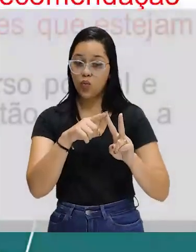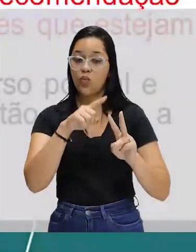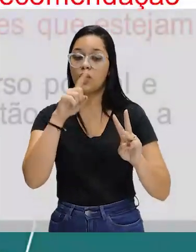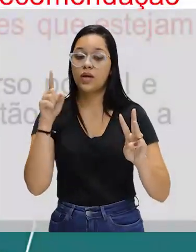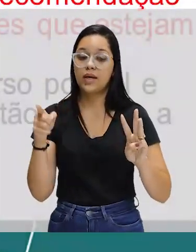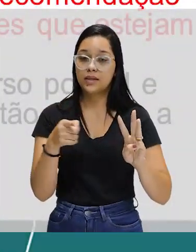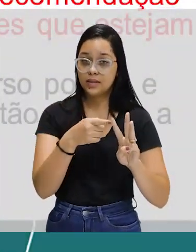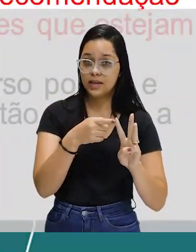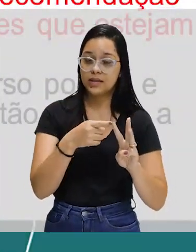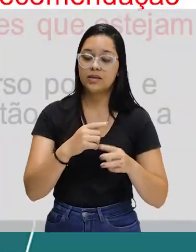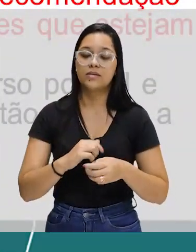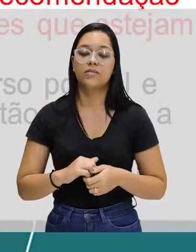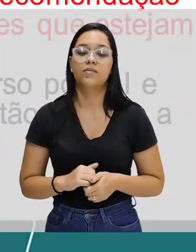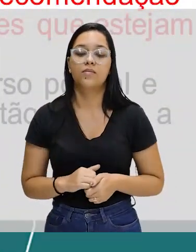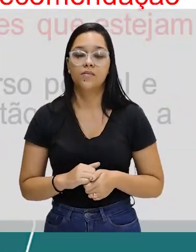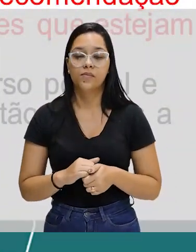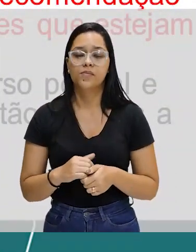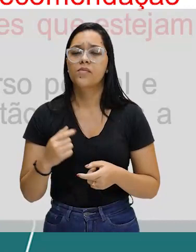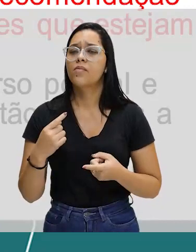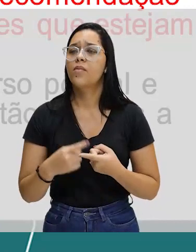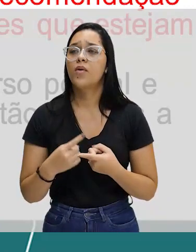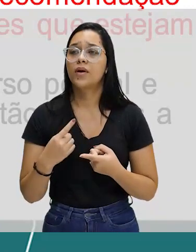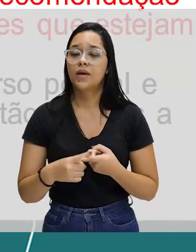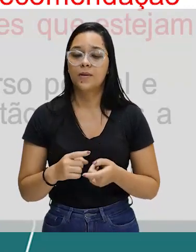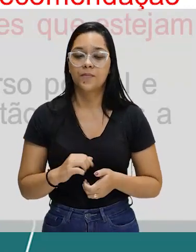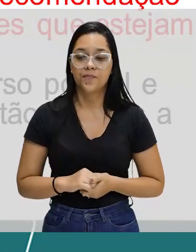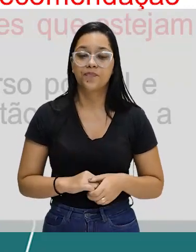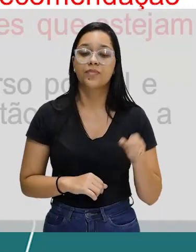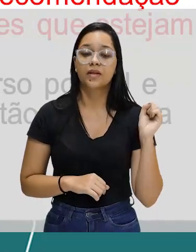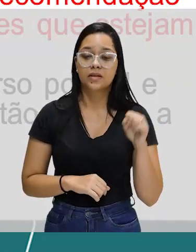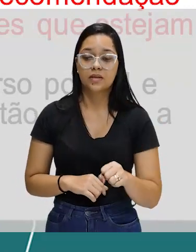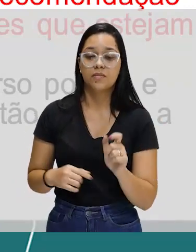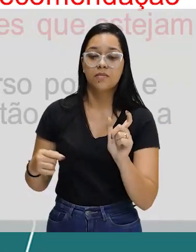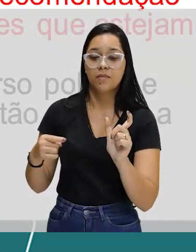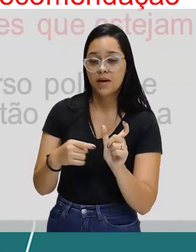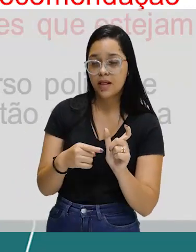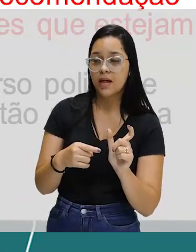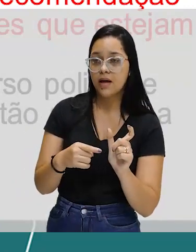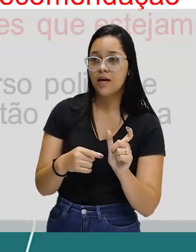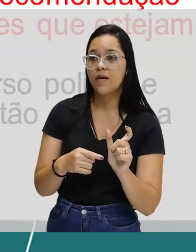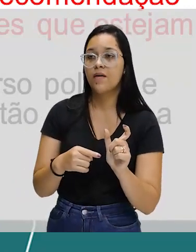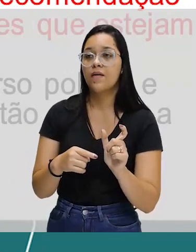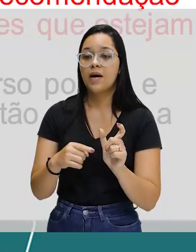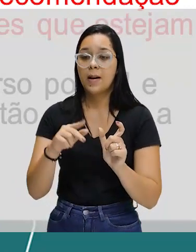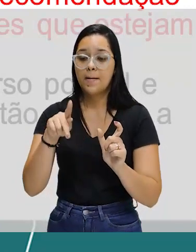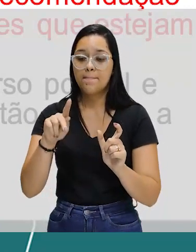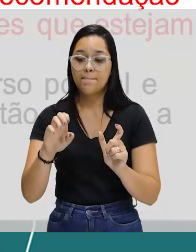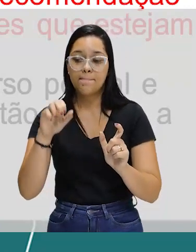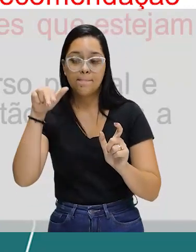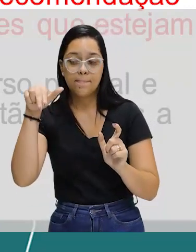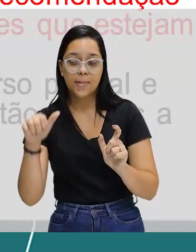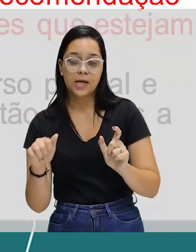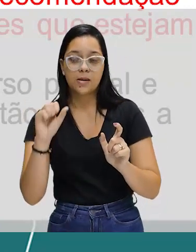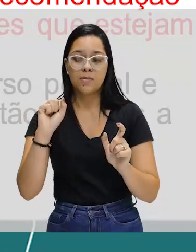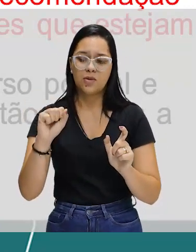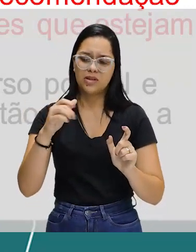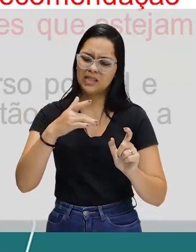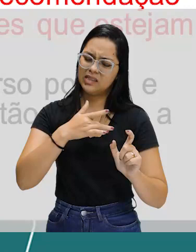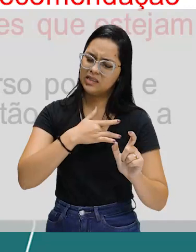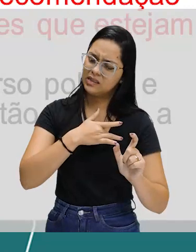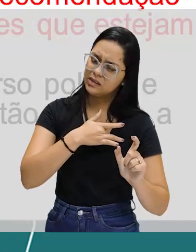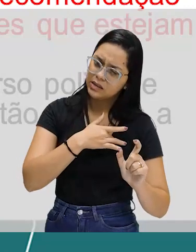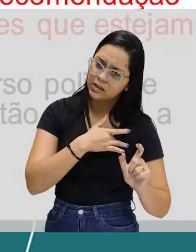a opção 3. Porque, sim, é uma palavra polissêmica. A palavra pena é tanto da gente sentir dó,